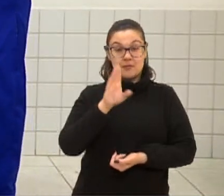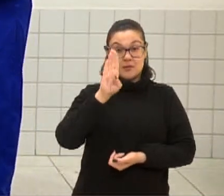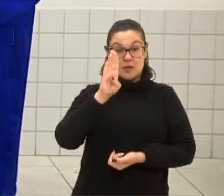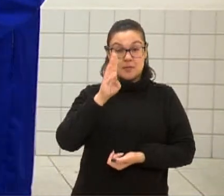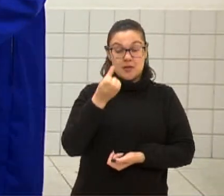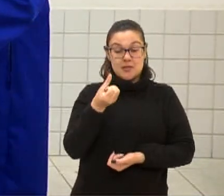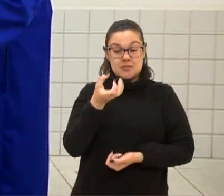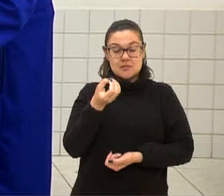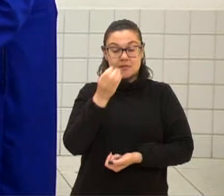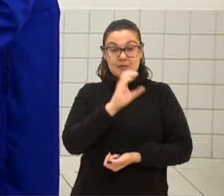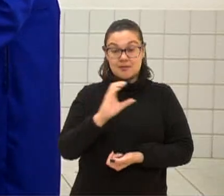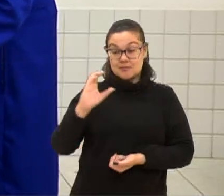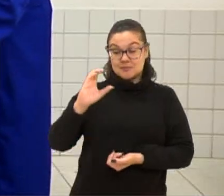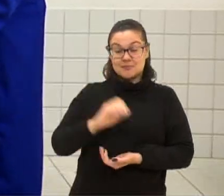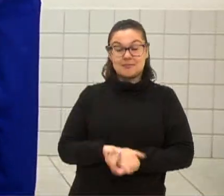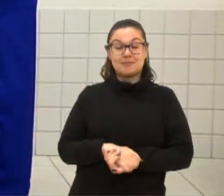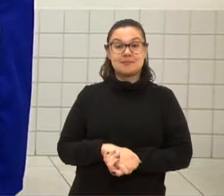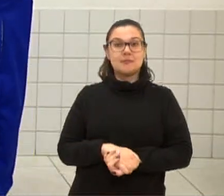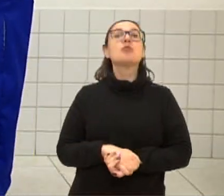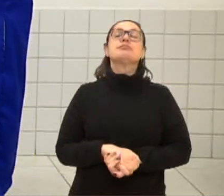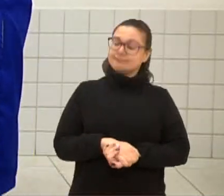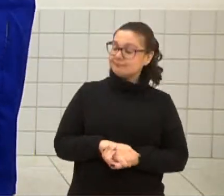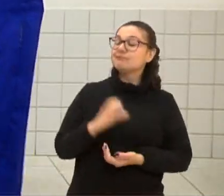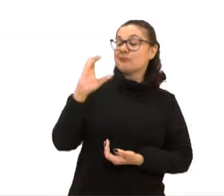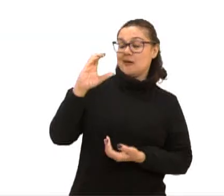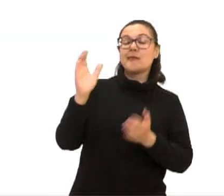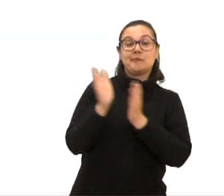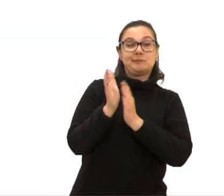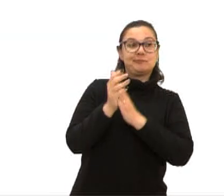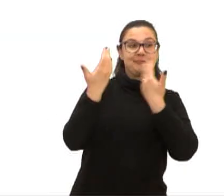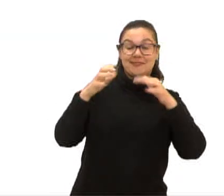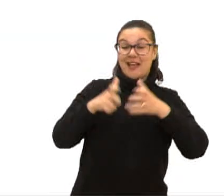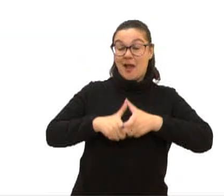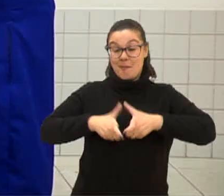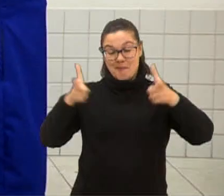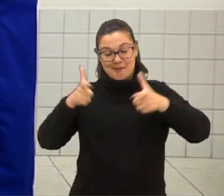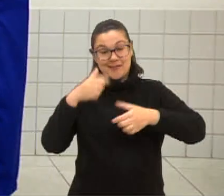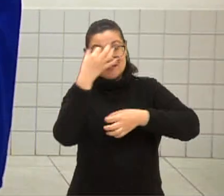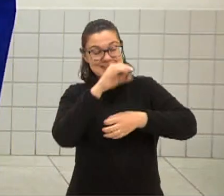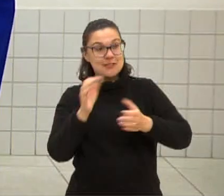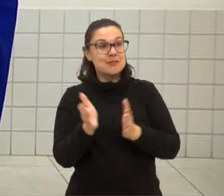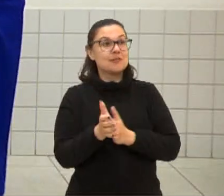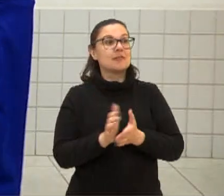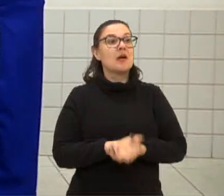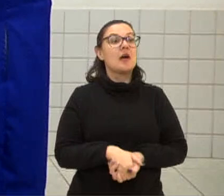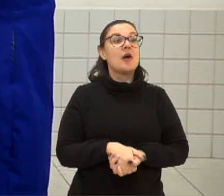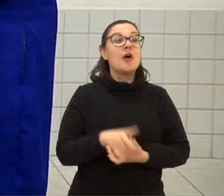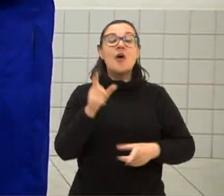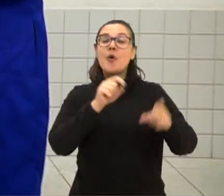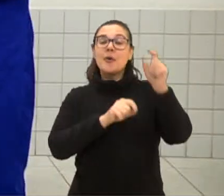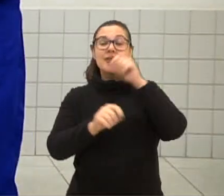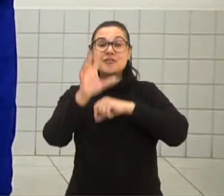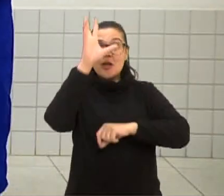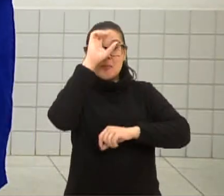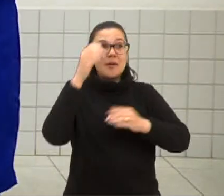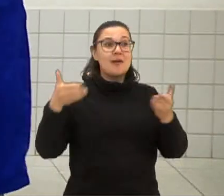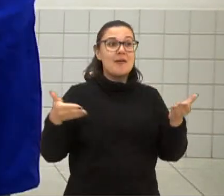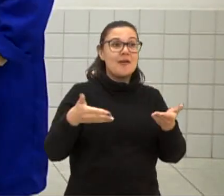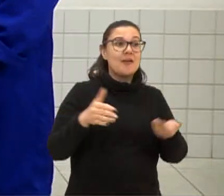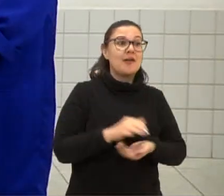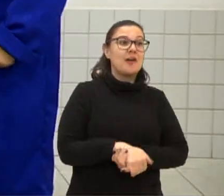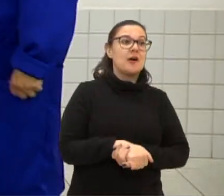e 60% letra C. Letra C, justamente. Muito bem, a maioria acertou. Vamos lá. Então, o que a gente aprendeu